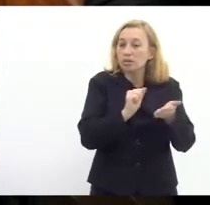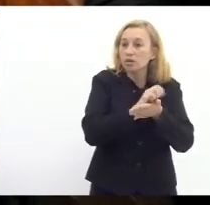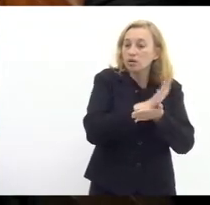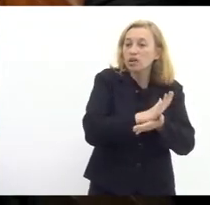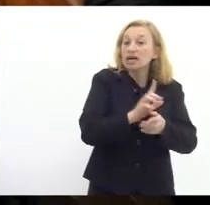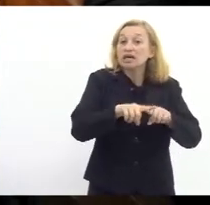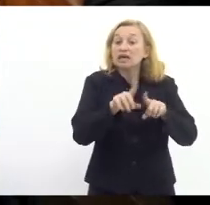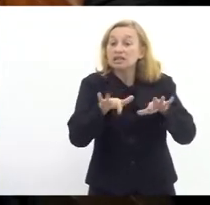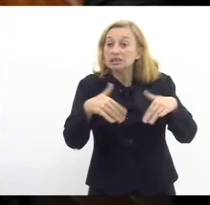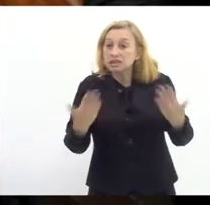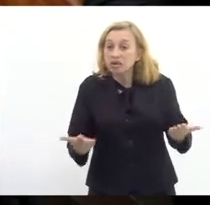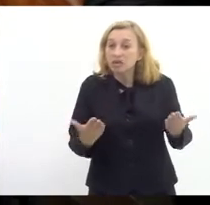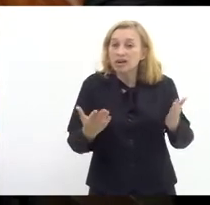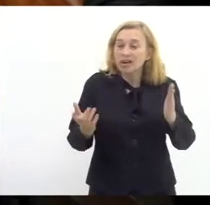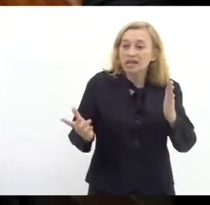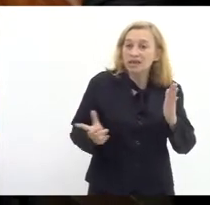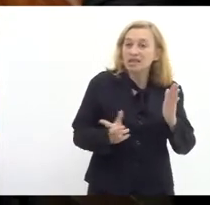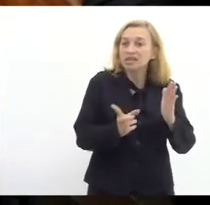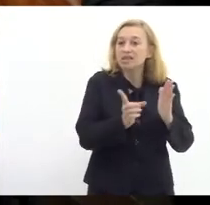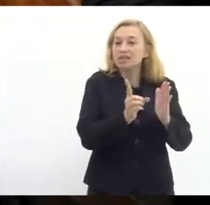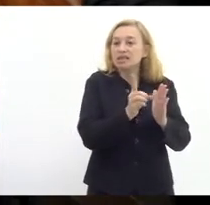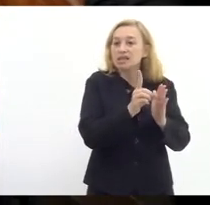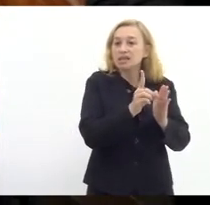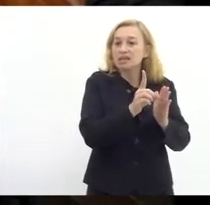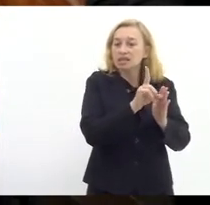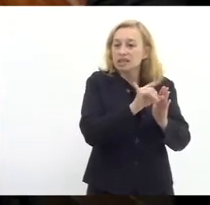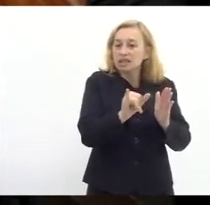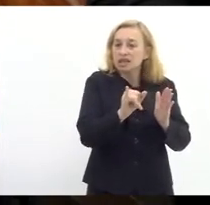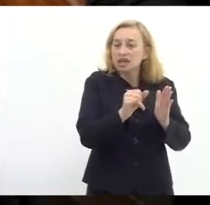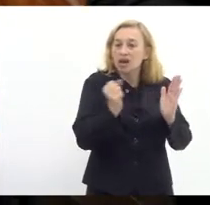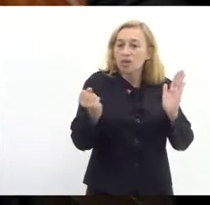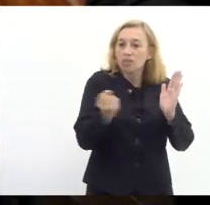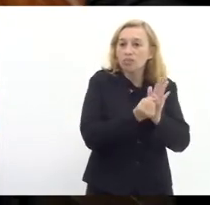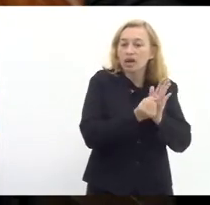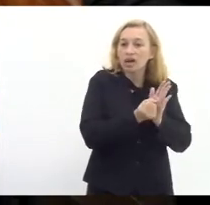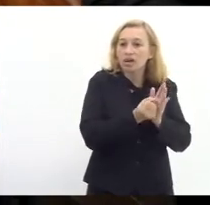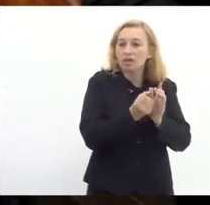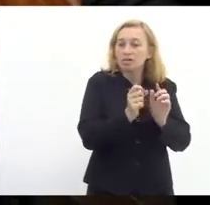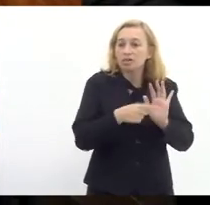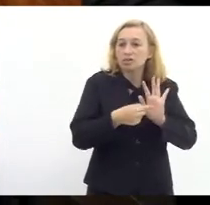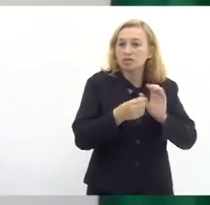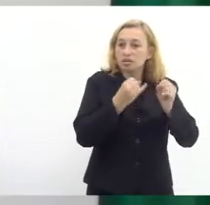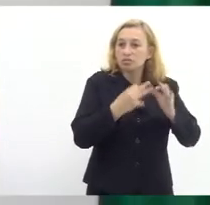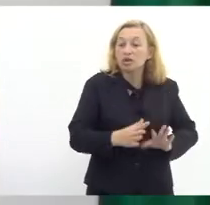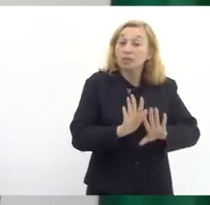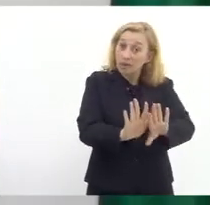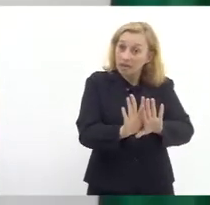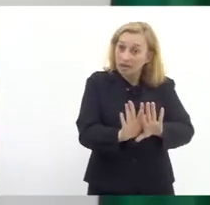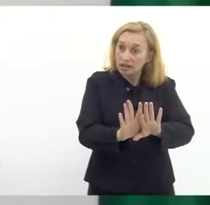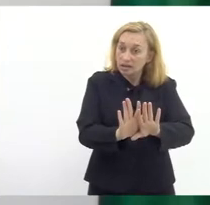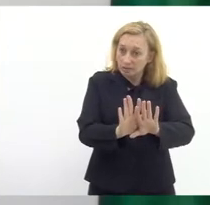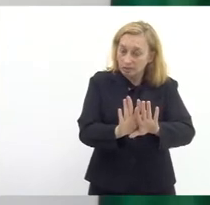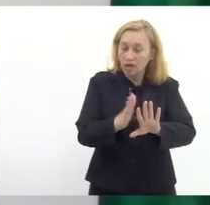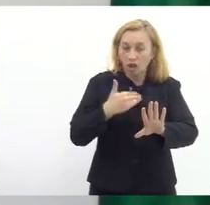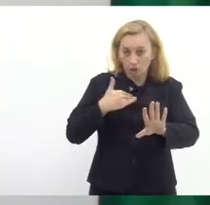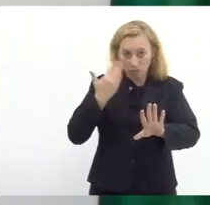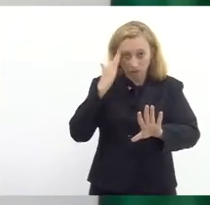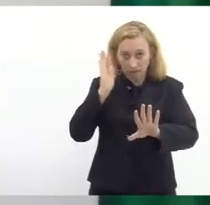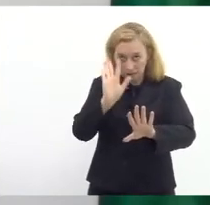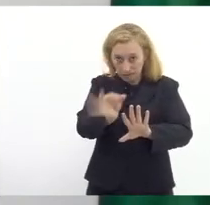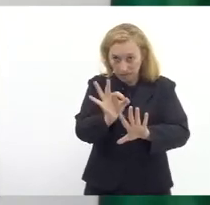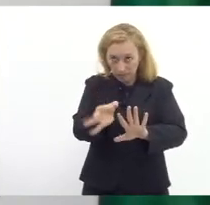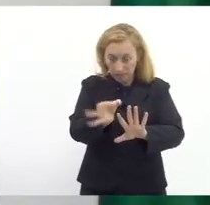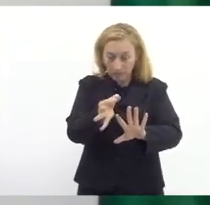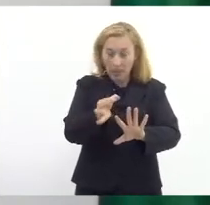essa data que é o marco para a gente suspender ou não em virtude da resolução. Mas o senhor desconvida? Então, deixa eu ver se eu entendi